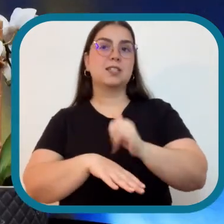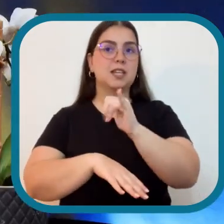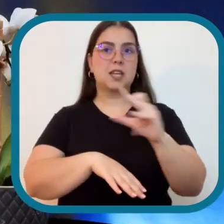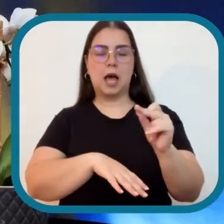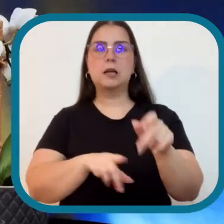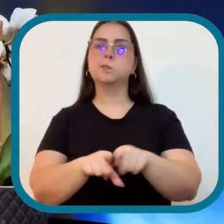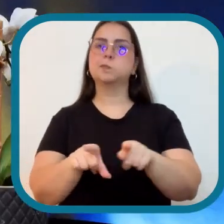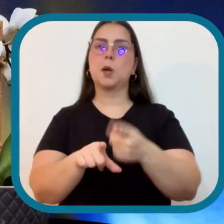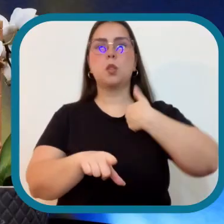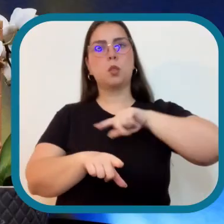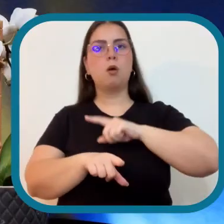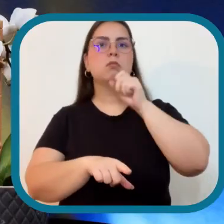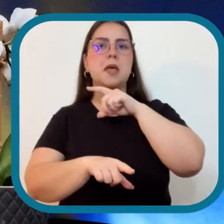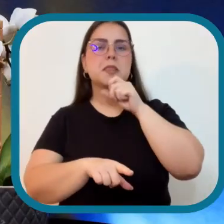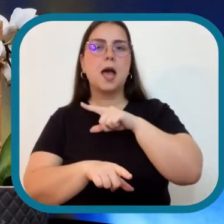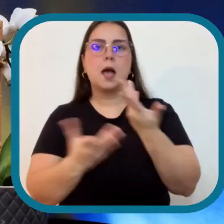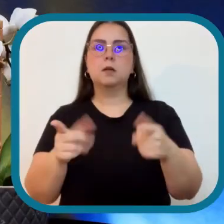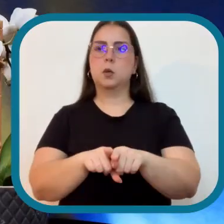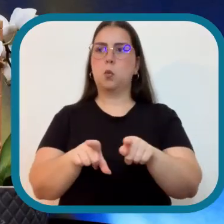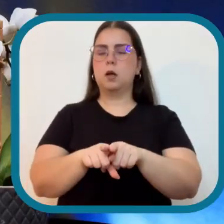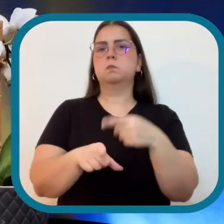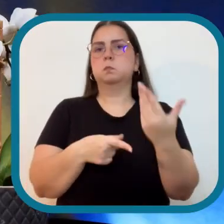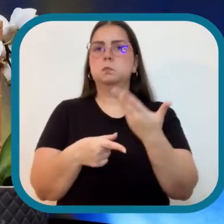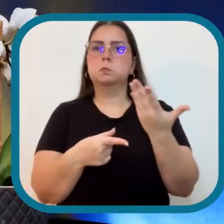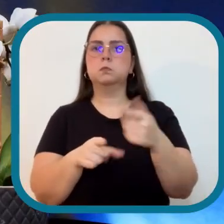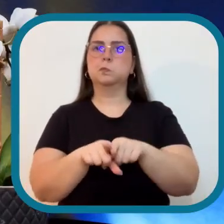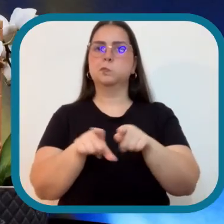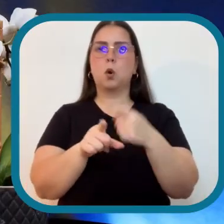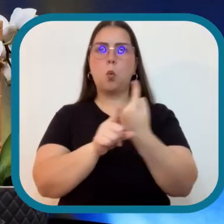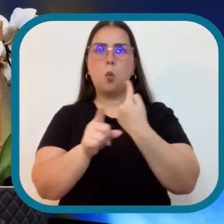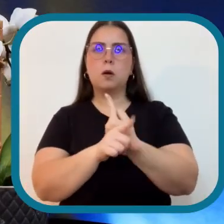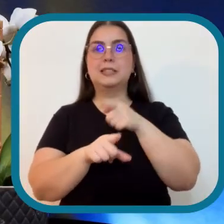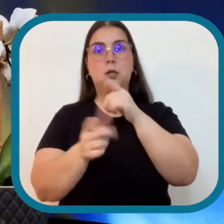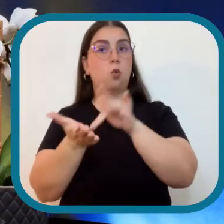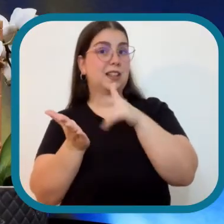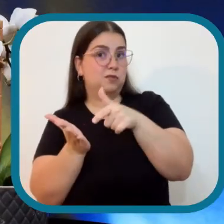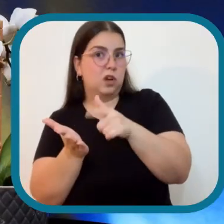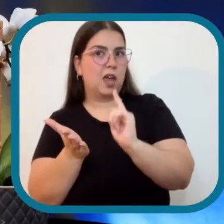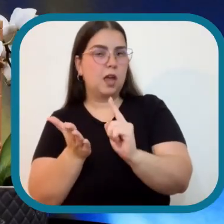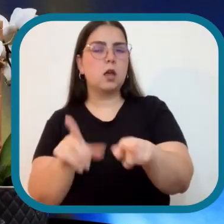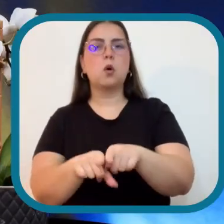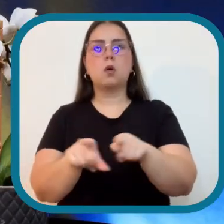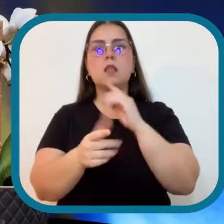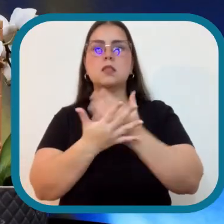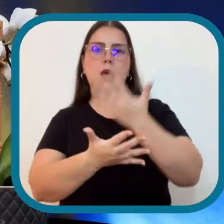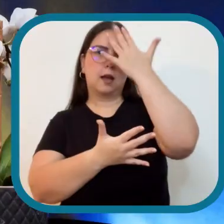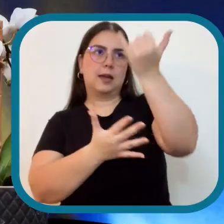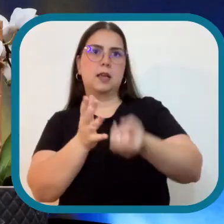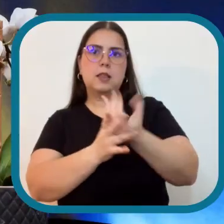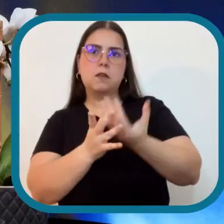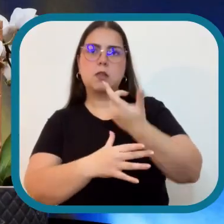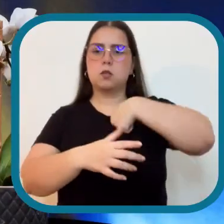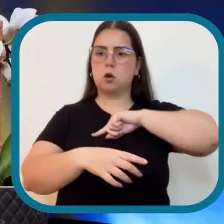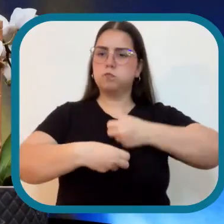Com a ajuda da inteligência artificial, nós podemos desbloquear, e esse é o princípio que o livro defende, desbloquear espaço para a